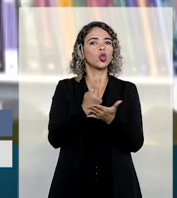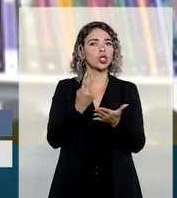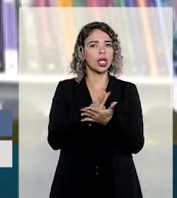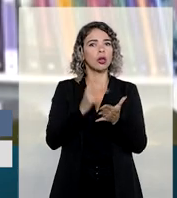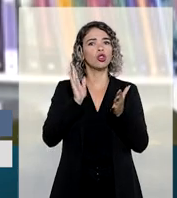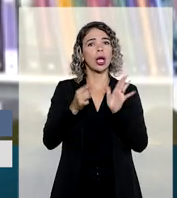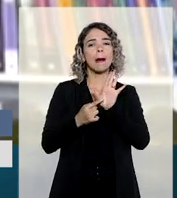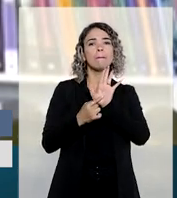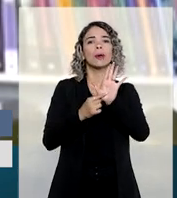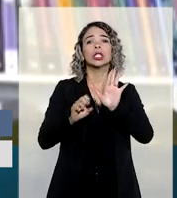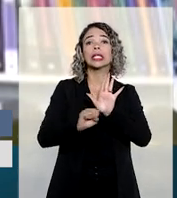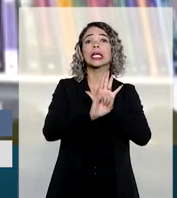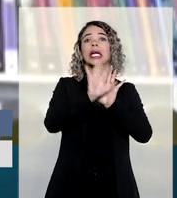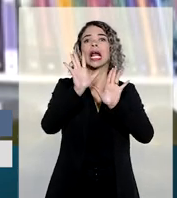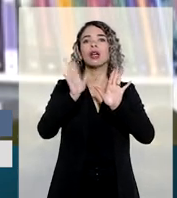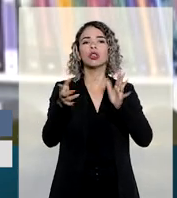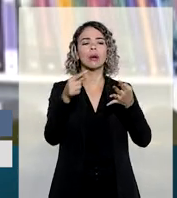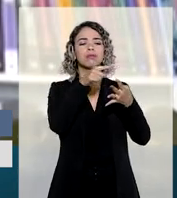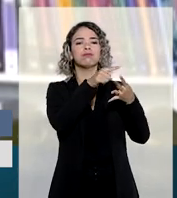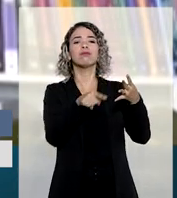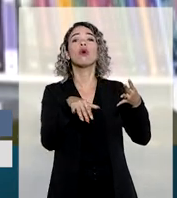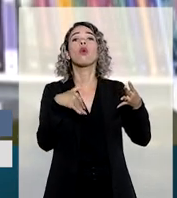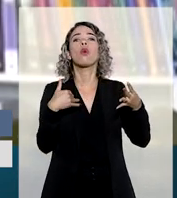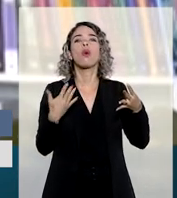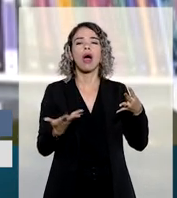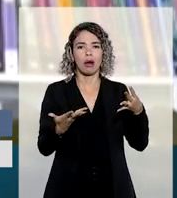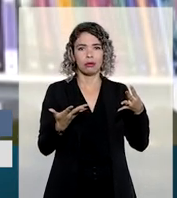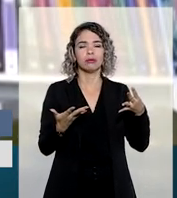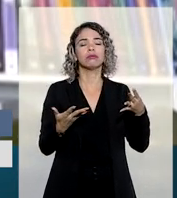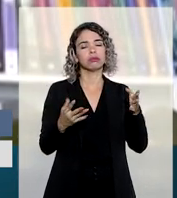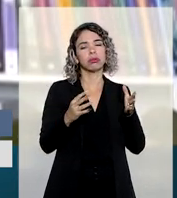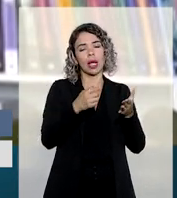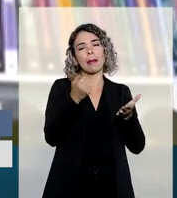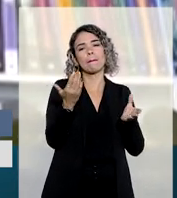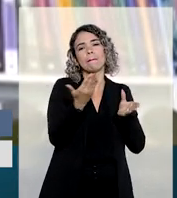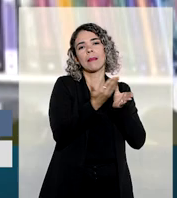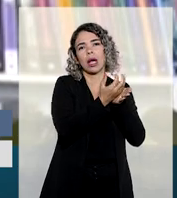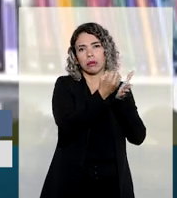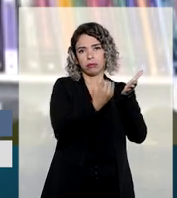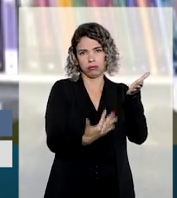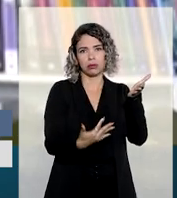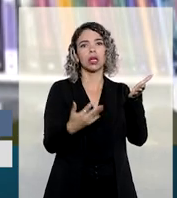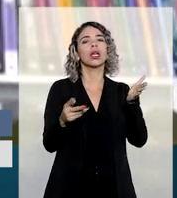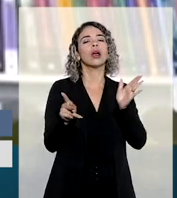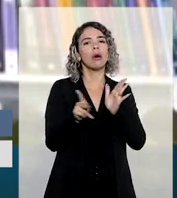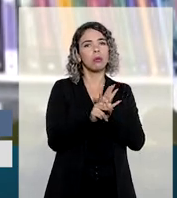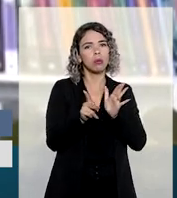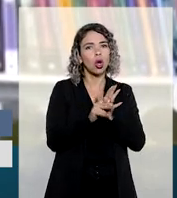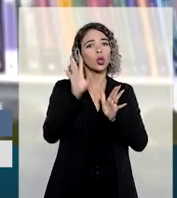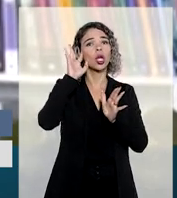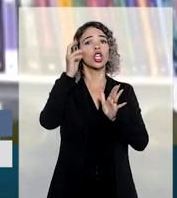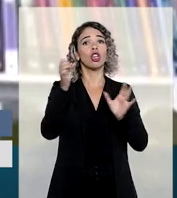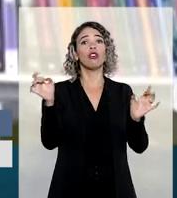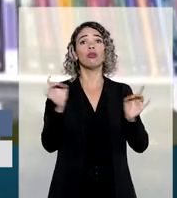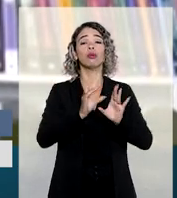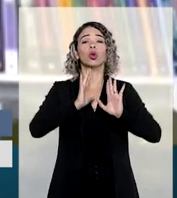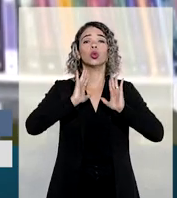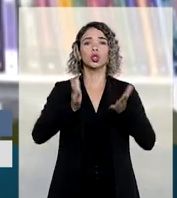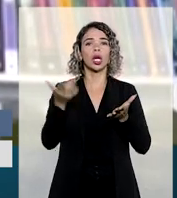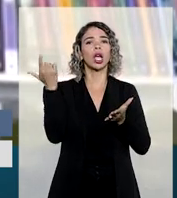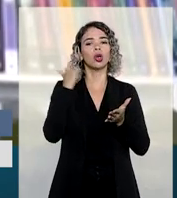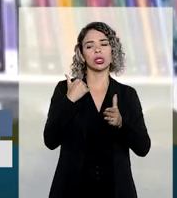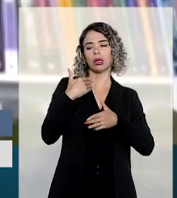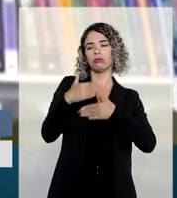ser apontados de uma única vez por ambas as partes, para que então esses EDs fossem julgados em conjunto e nós tivéssemos aí um fluir